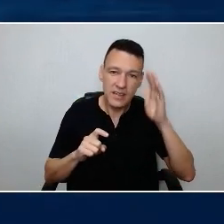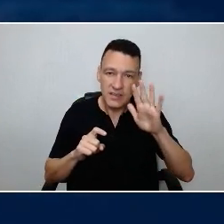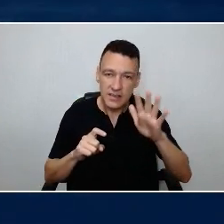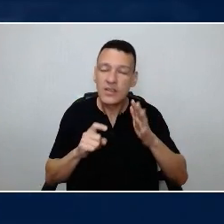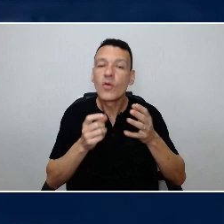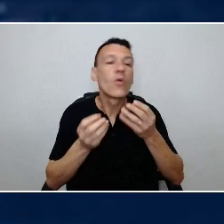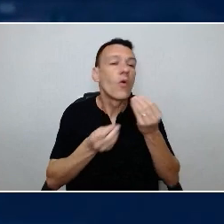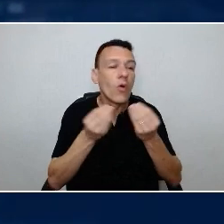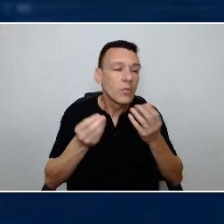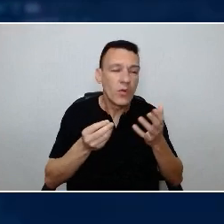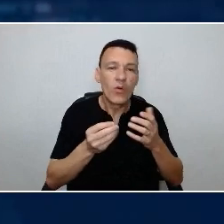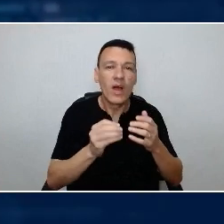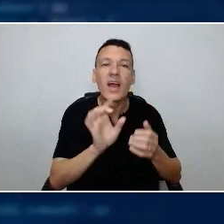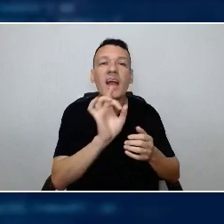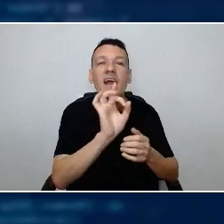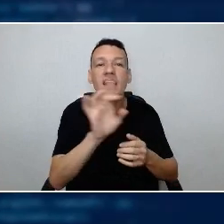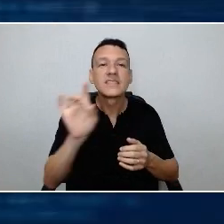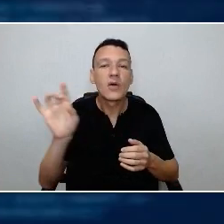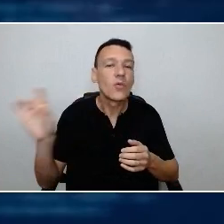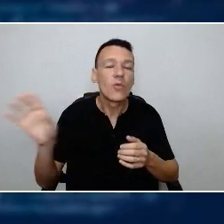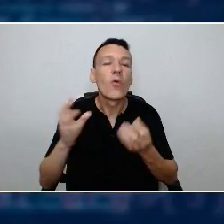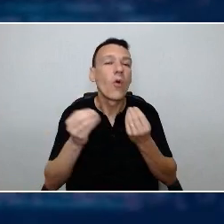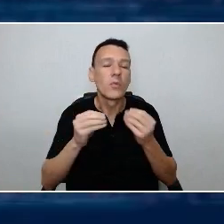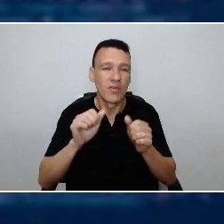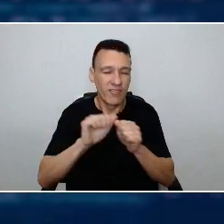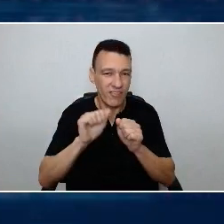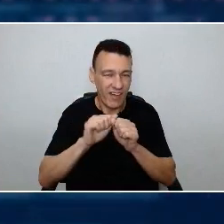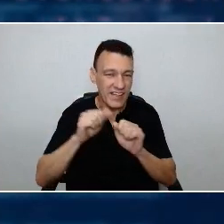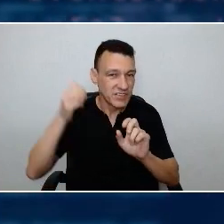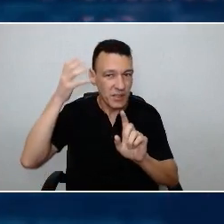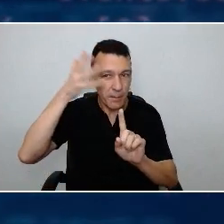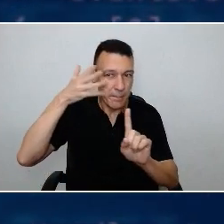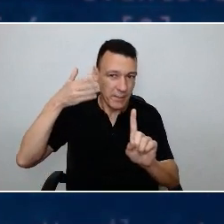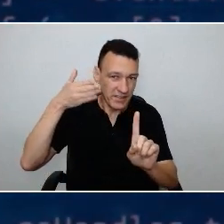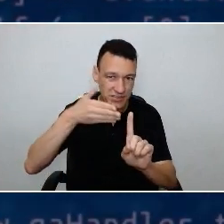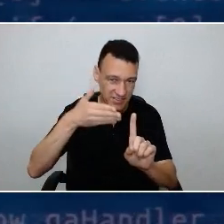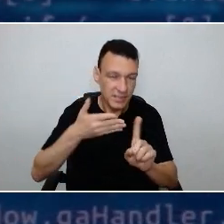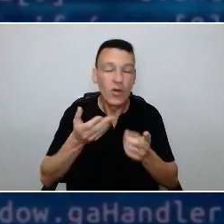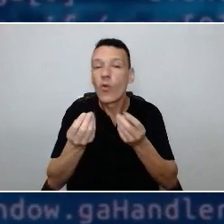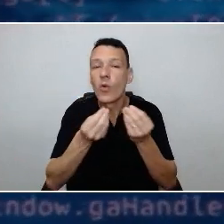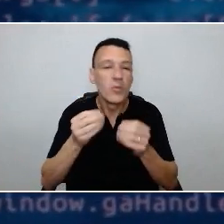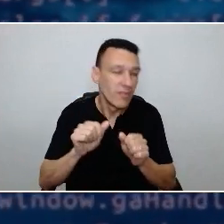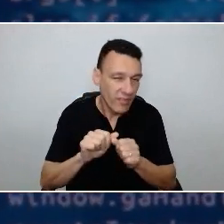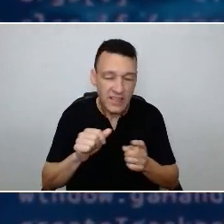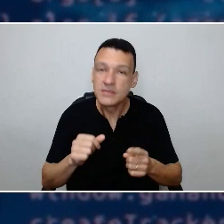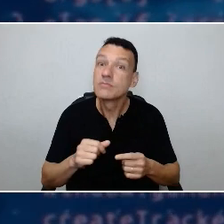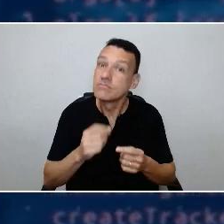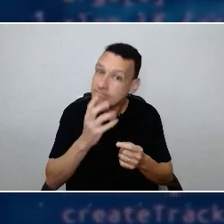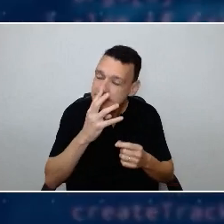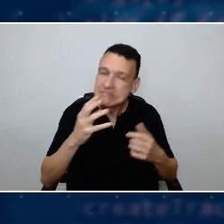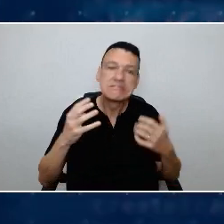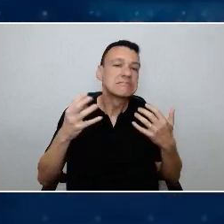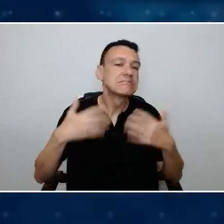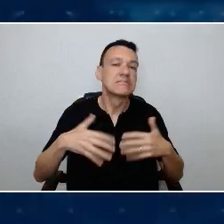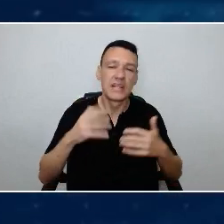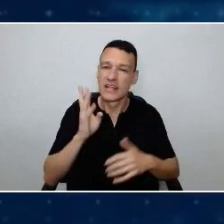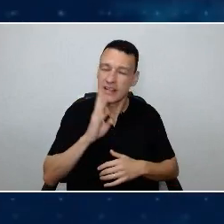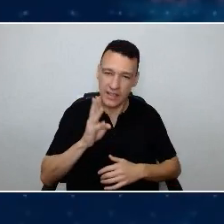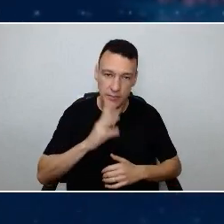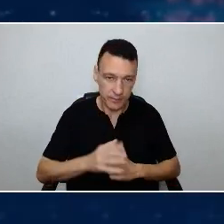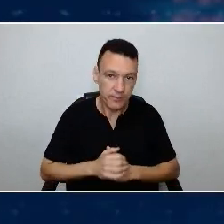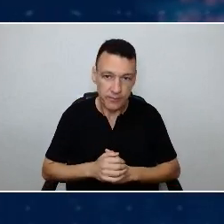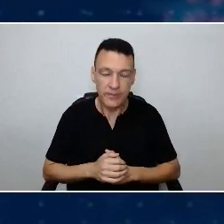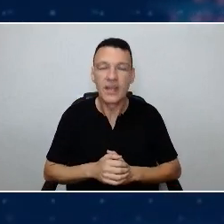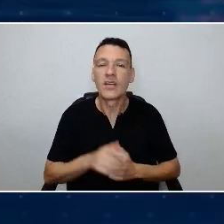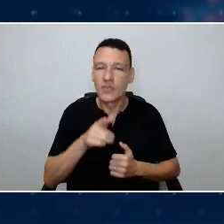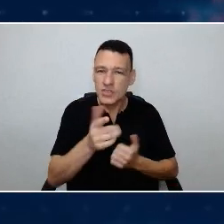estavam falando Pit e Foi incrível participar disso dica para jovens empreendedores ter